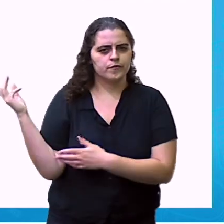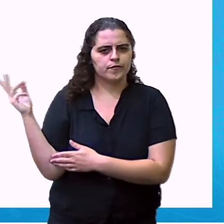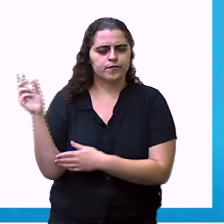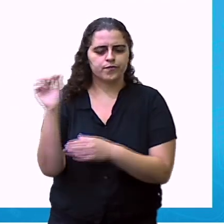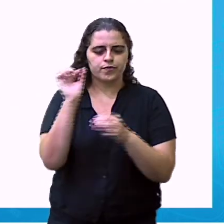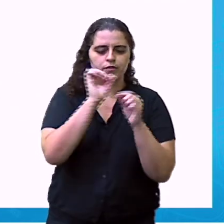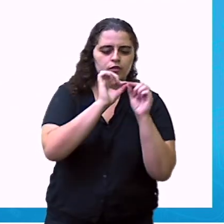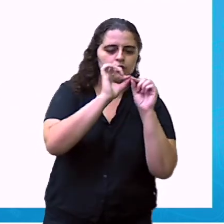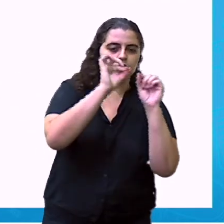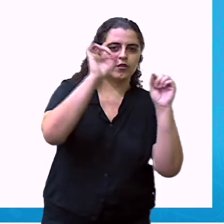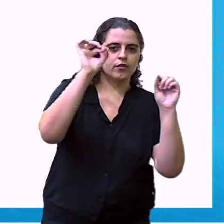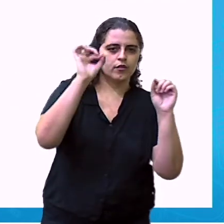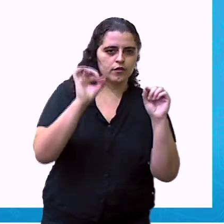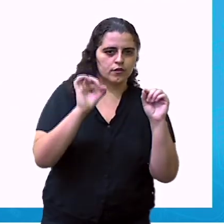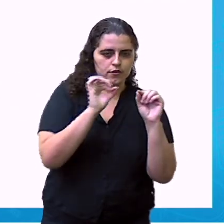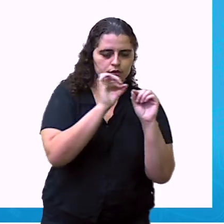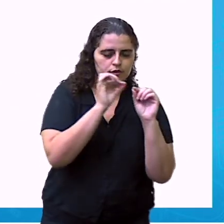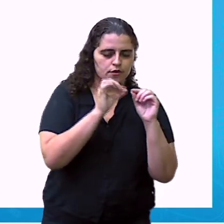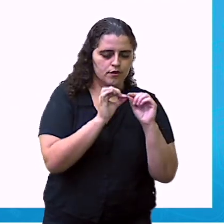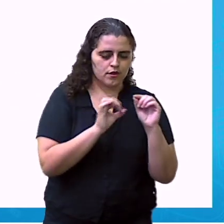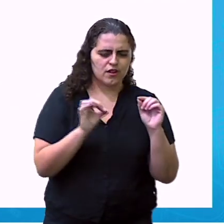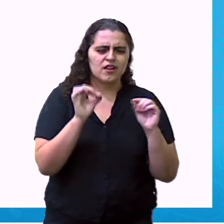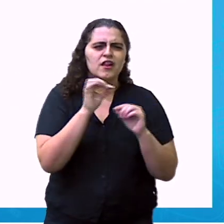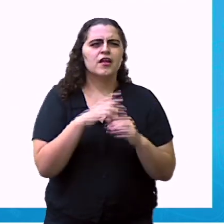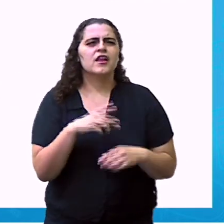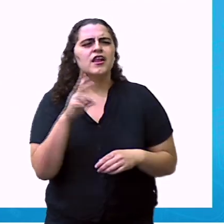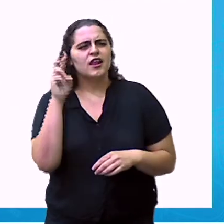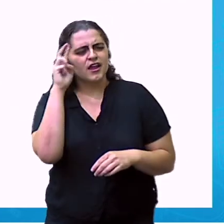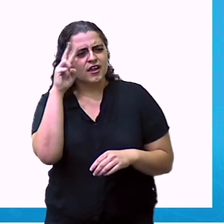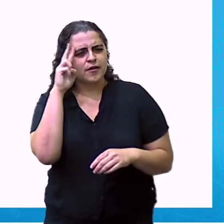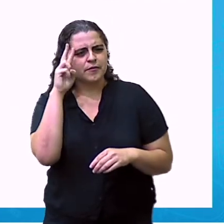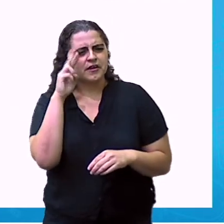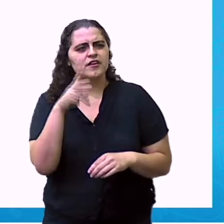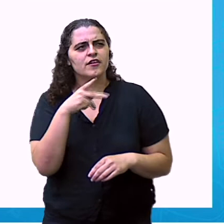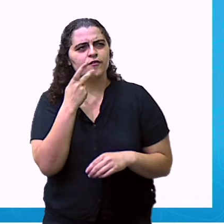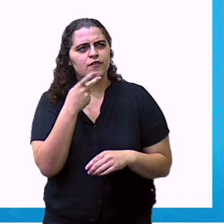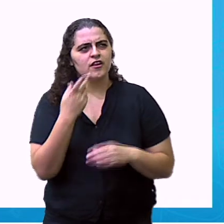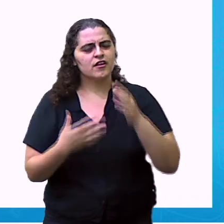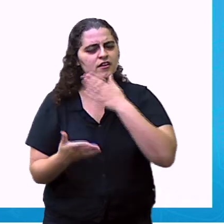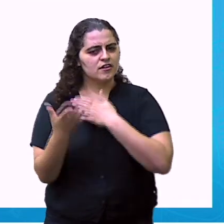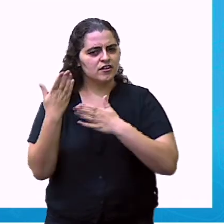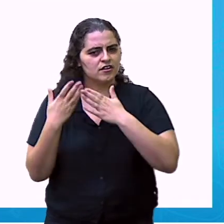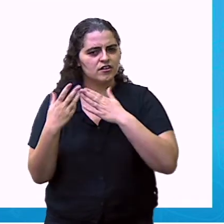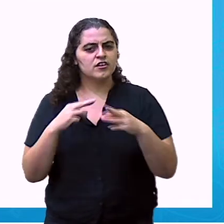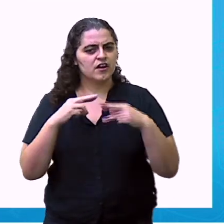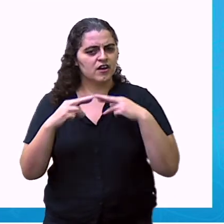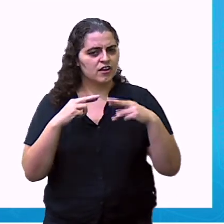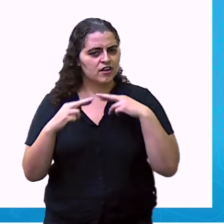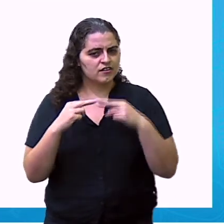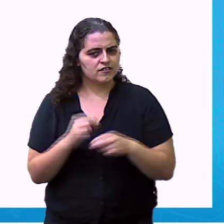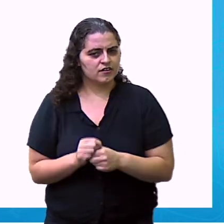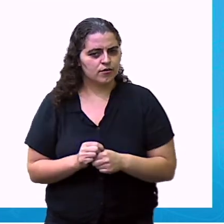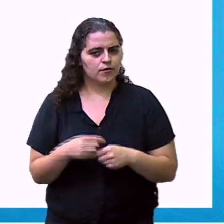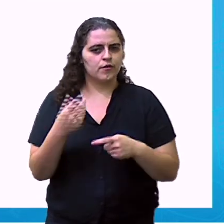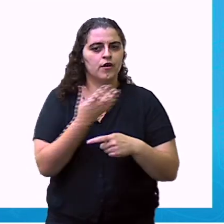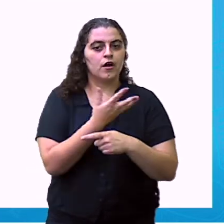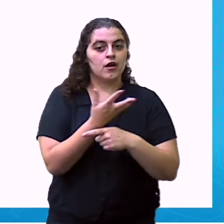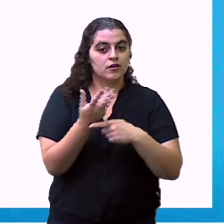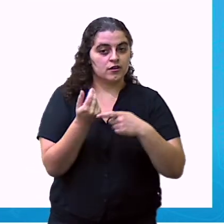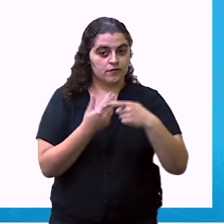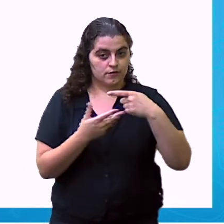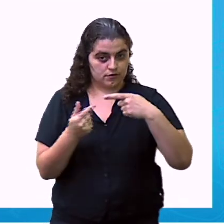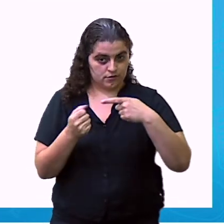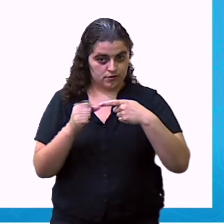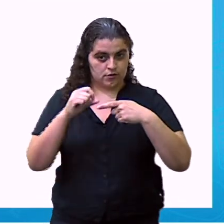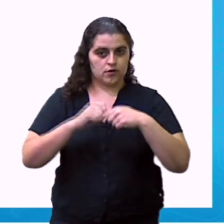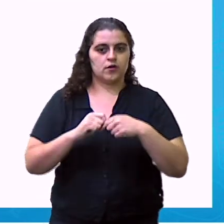que eu falei que as duas têm uma relação uma com a outra? Nós conseguimos sim identificar. Então, veja bem. Para a gente